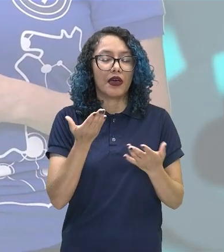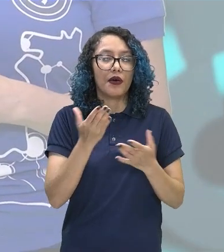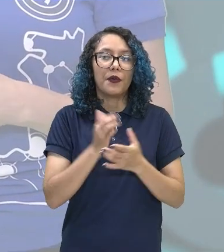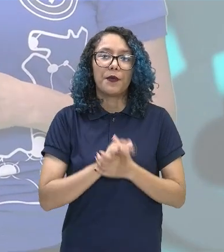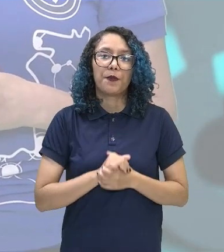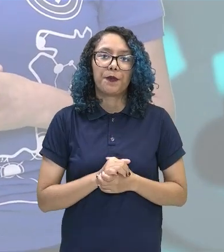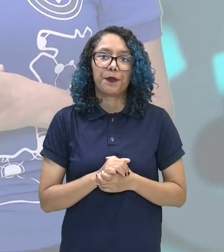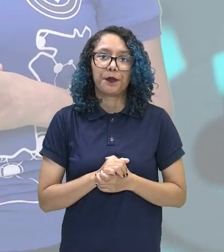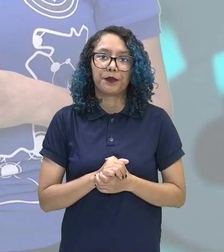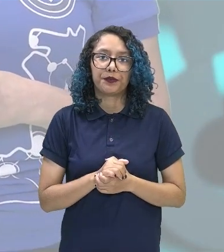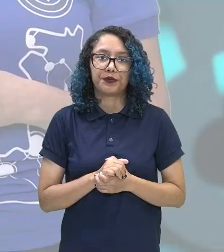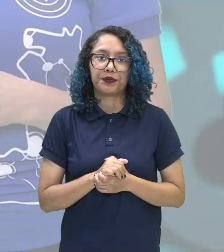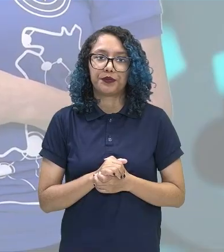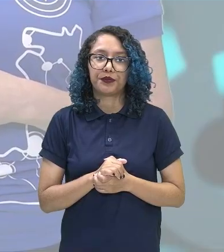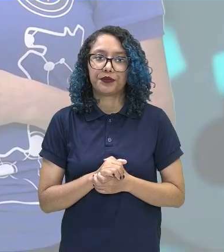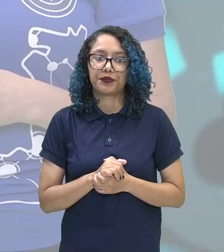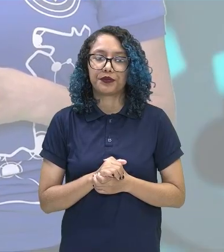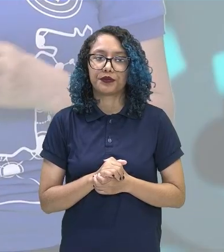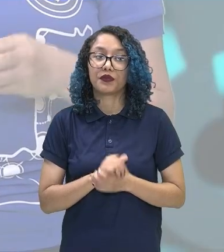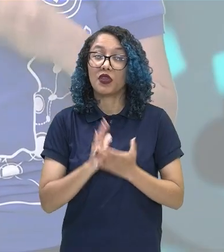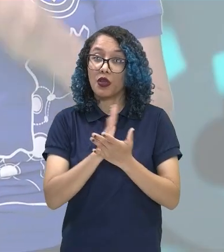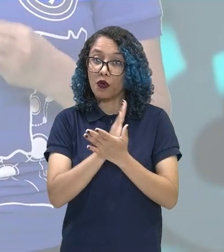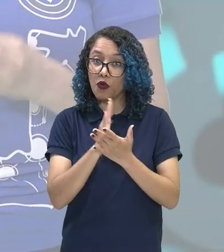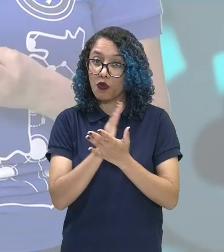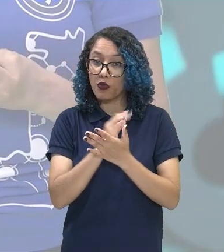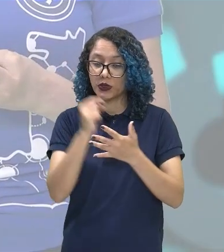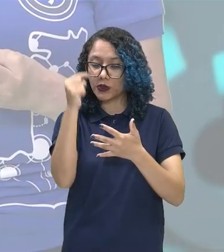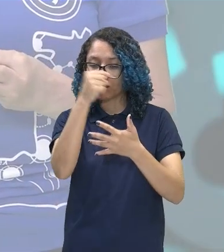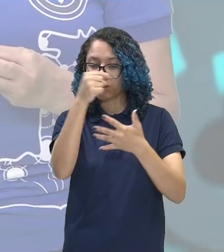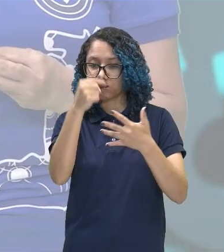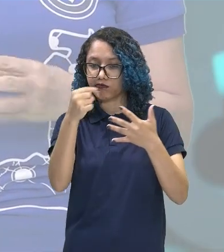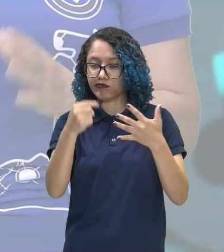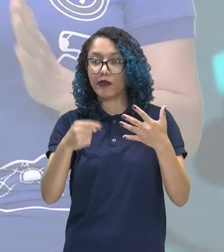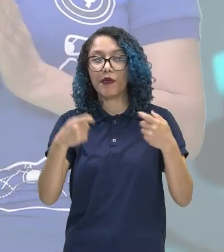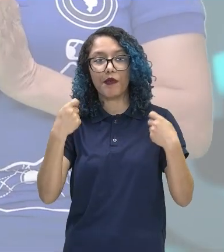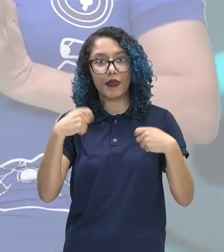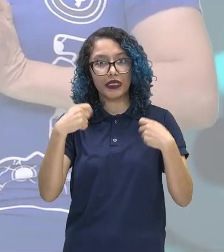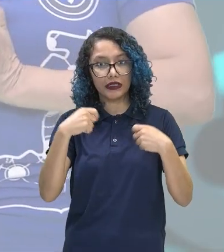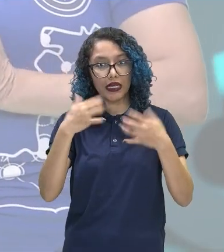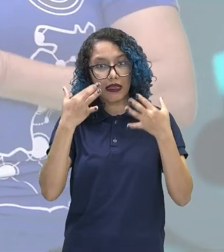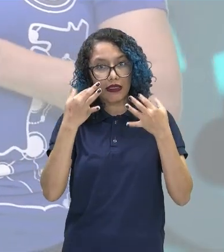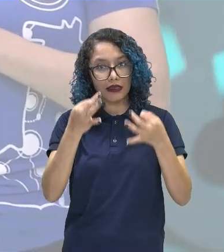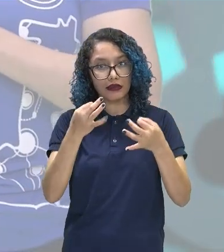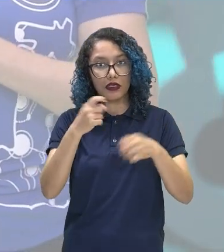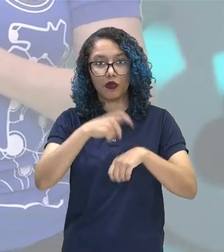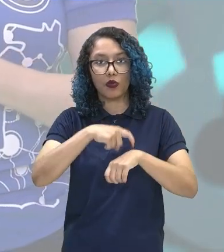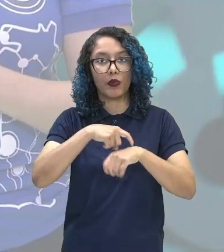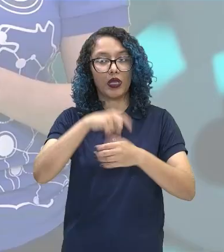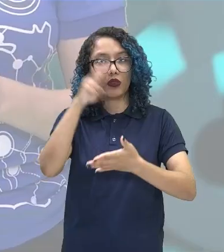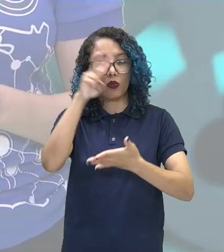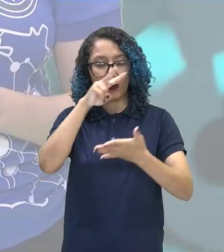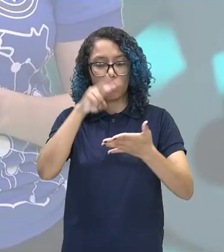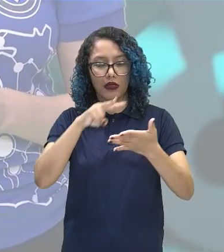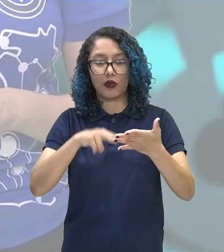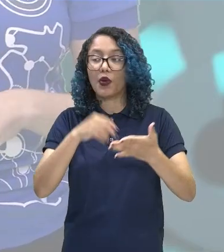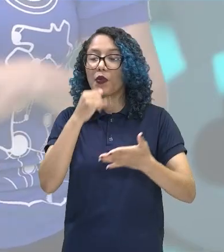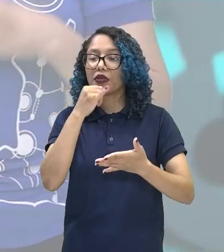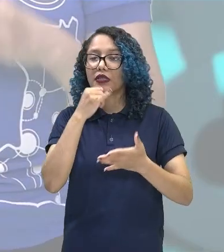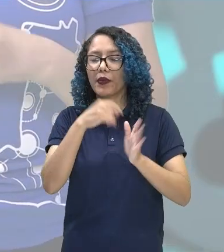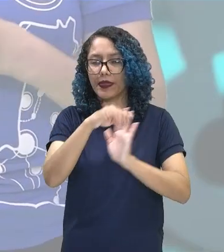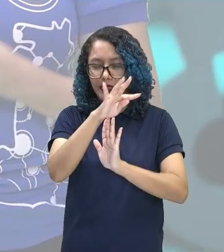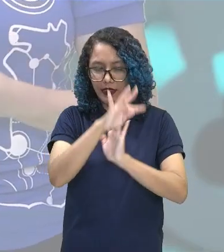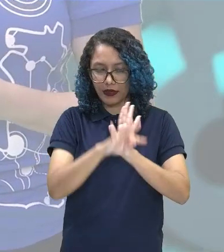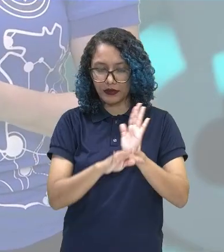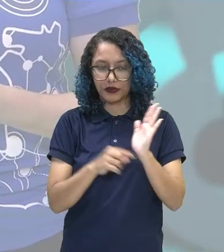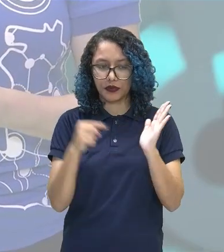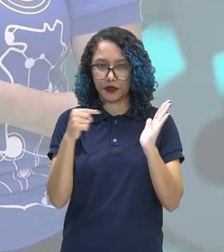também os pontos a observar durante a nossa leitura. Quando nós pegamos um texto,